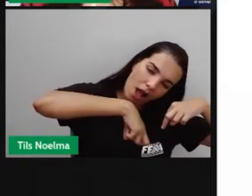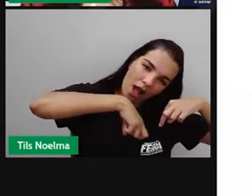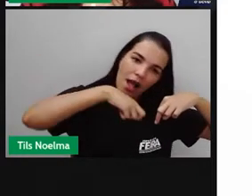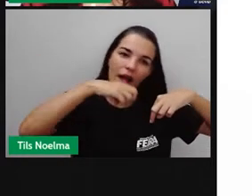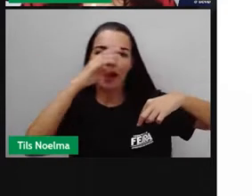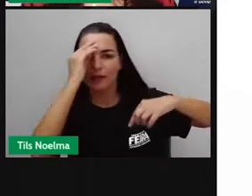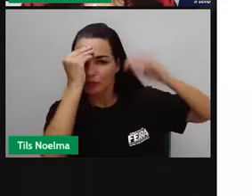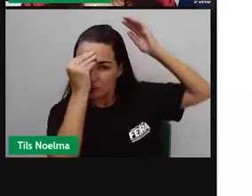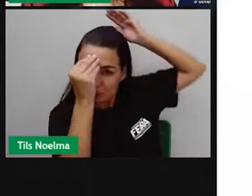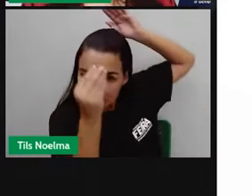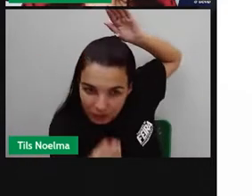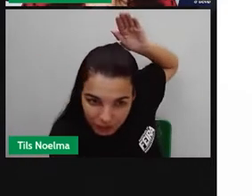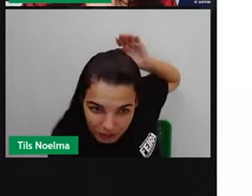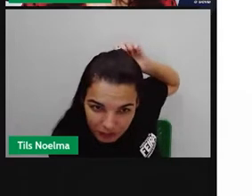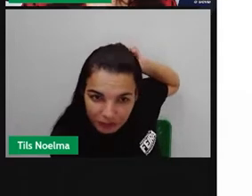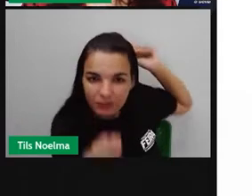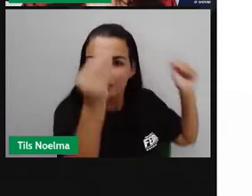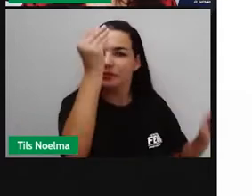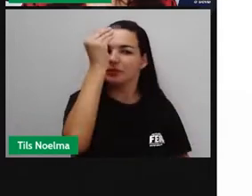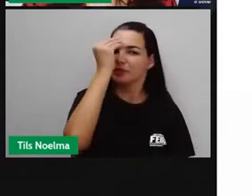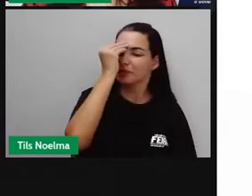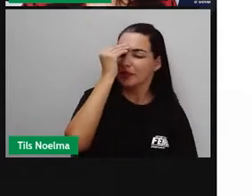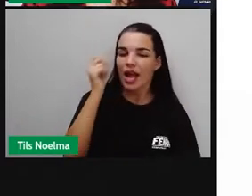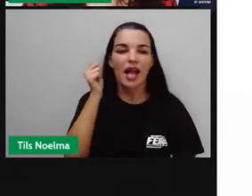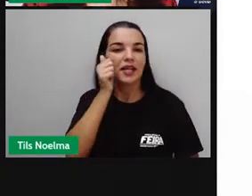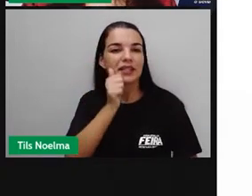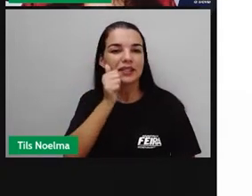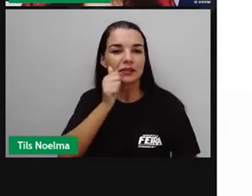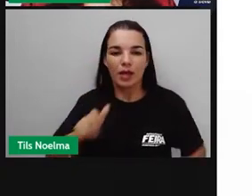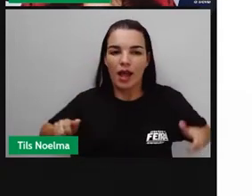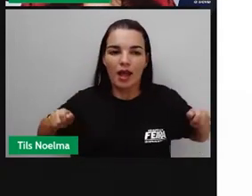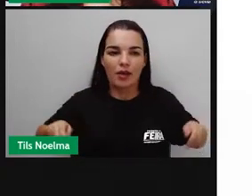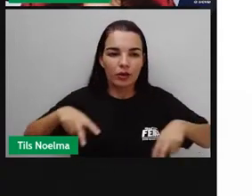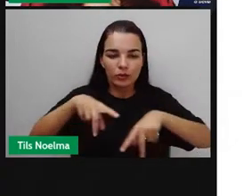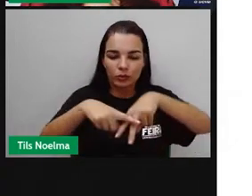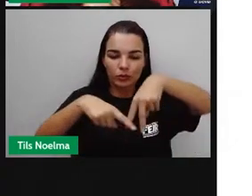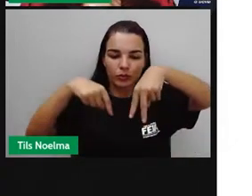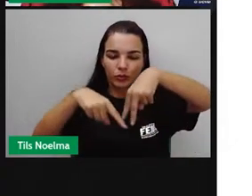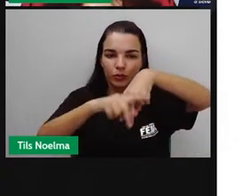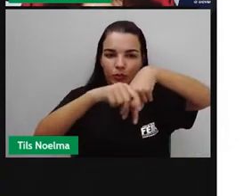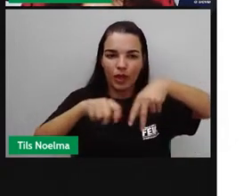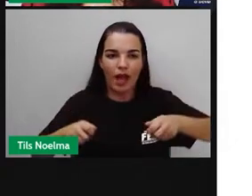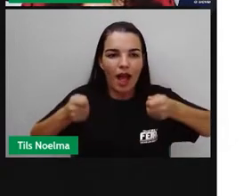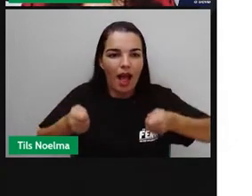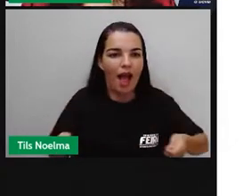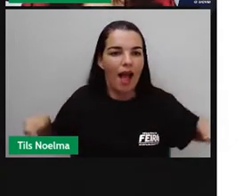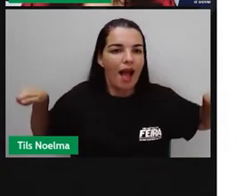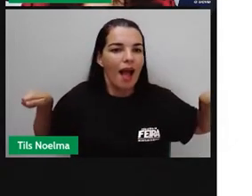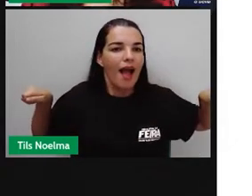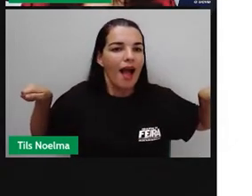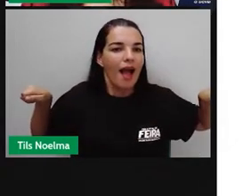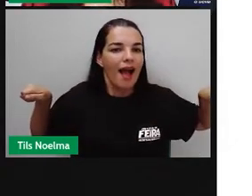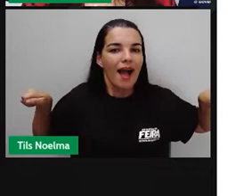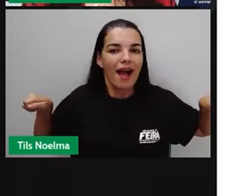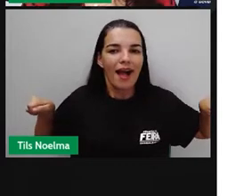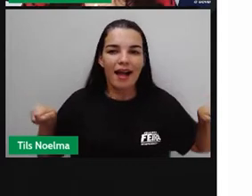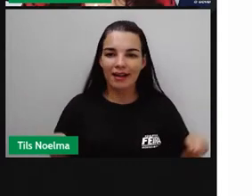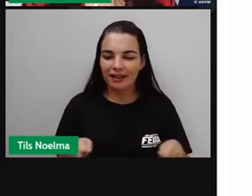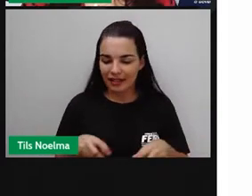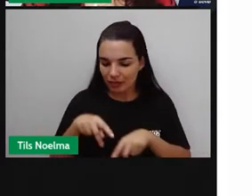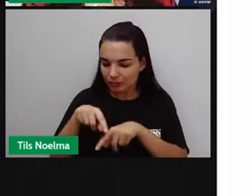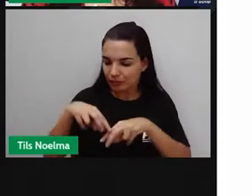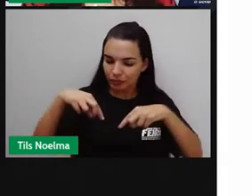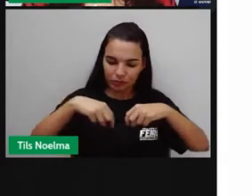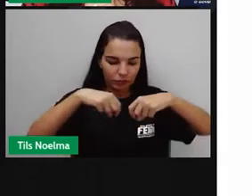né? Eles se aproximam das damas, cumprimentando-as, flexionam o tronco, mantendo a cabeça erguida e